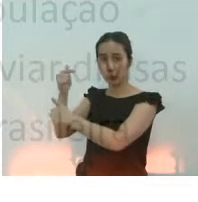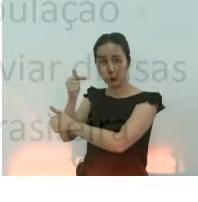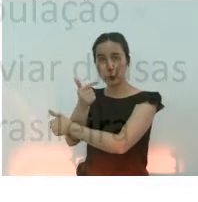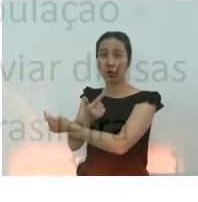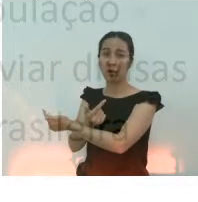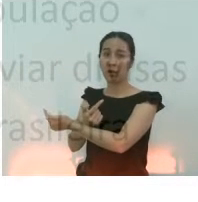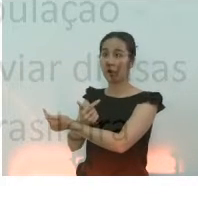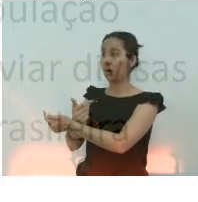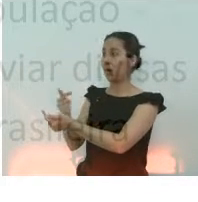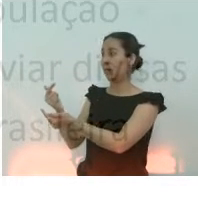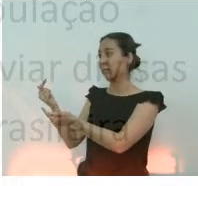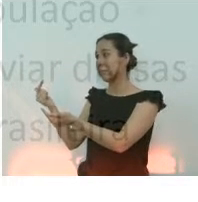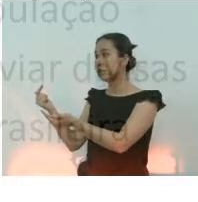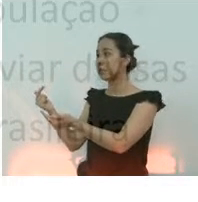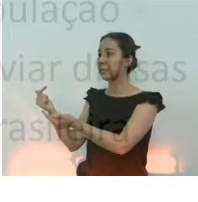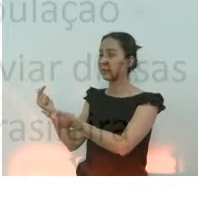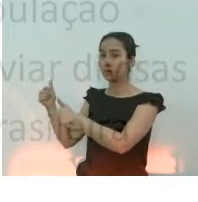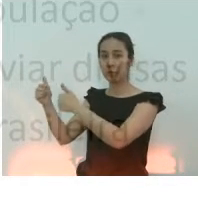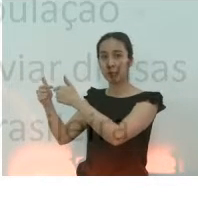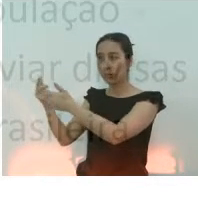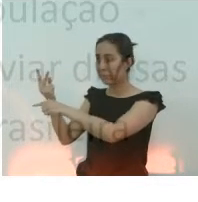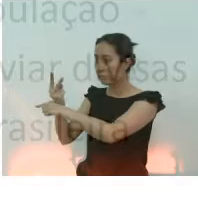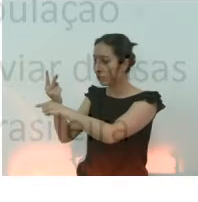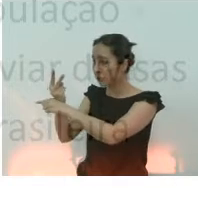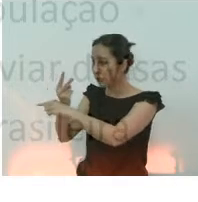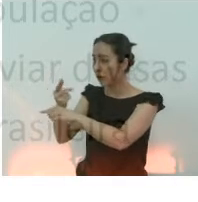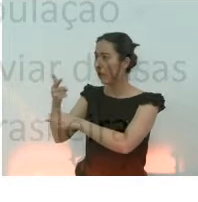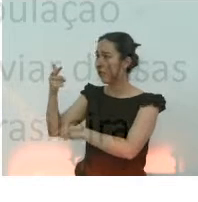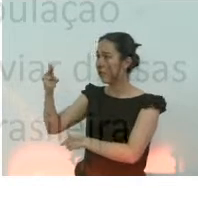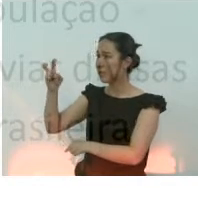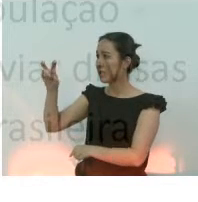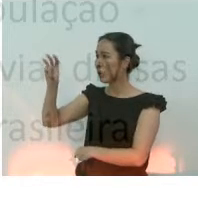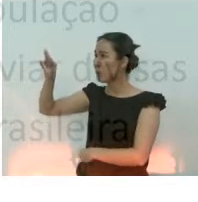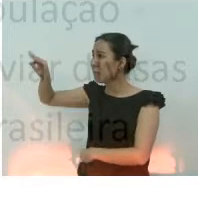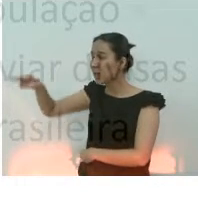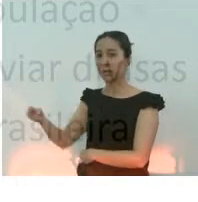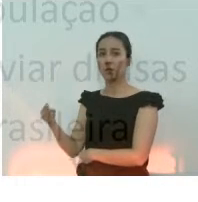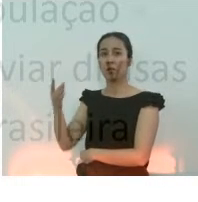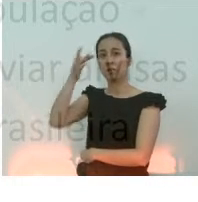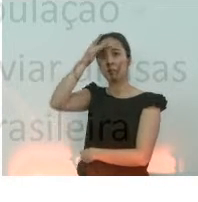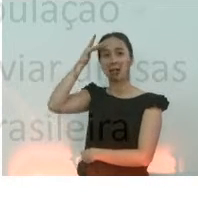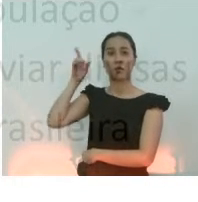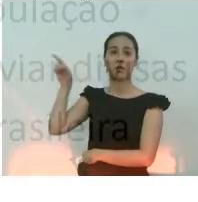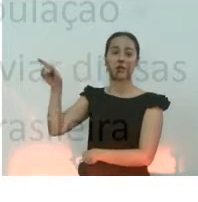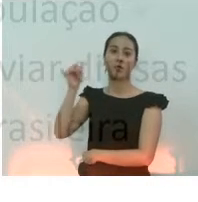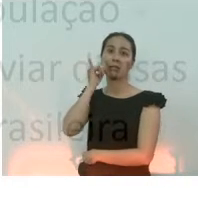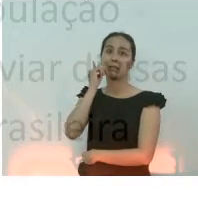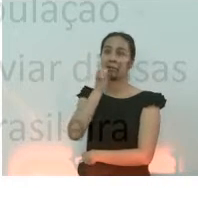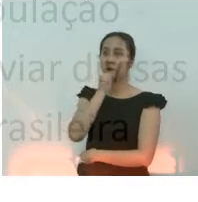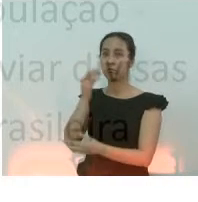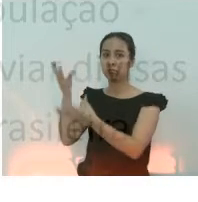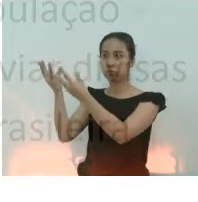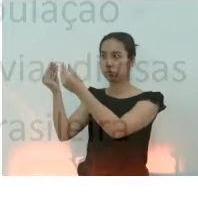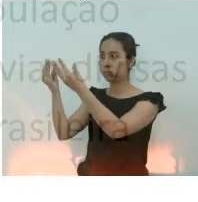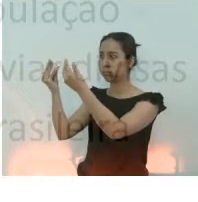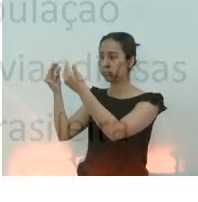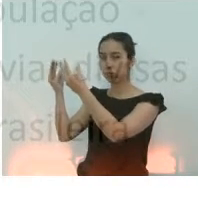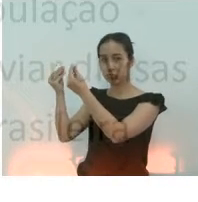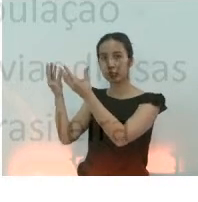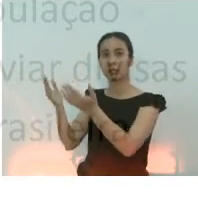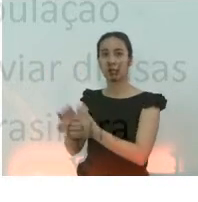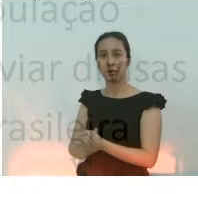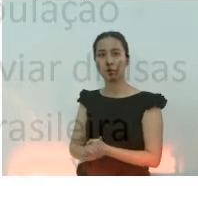de habitantes não vejo aquela rotina 25 milhões de gente a gente pra caramba tá tinha escassez e tinha